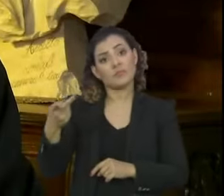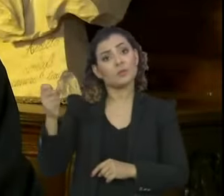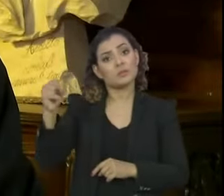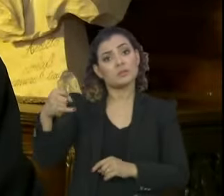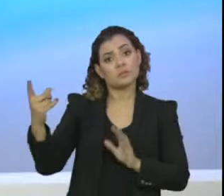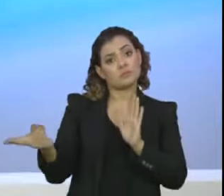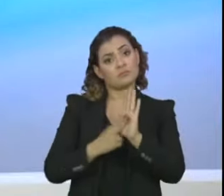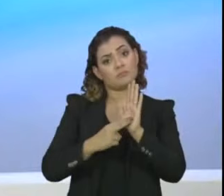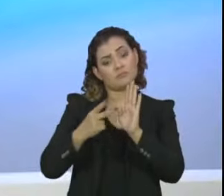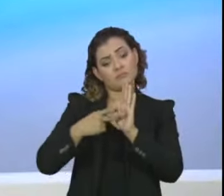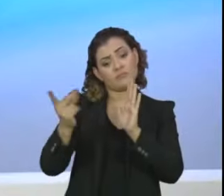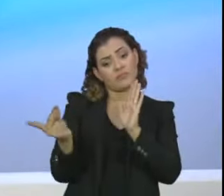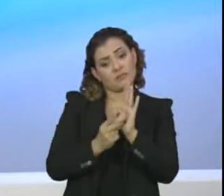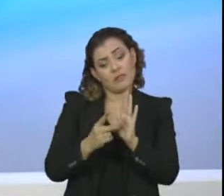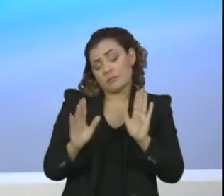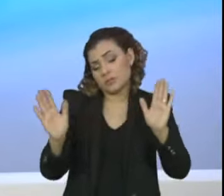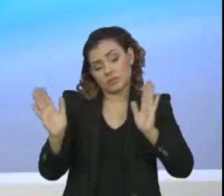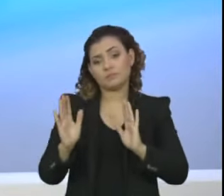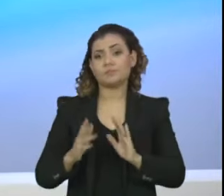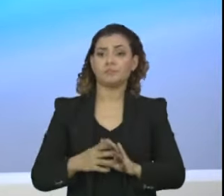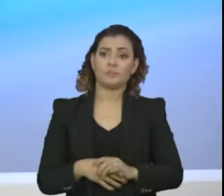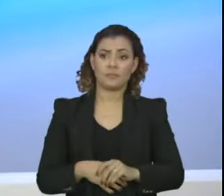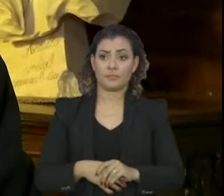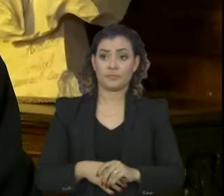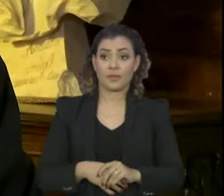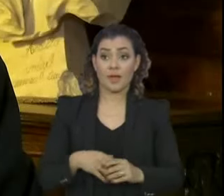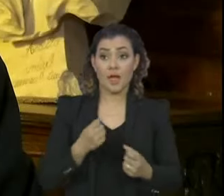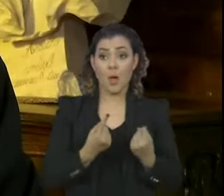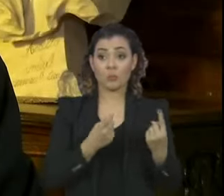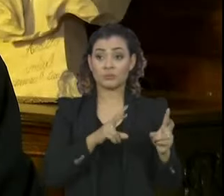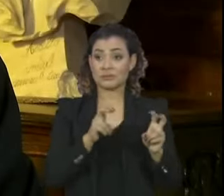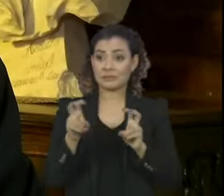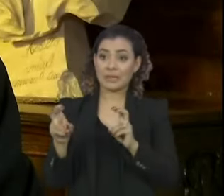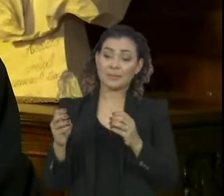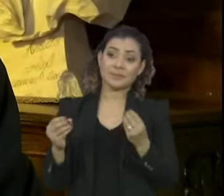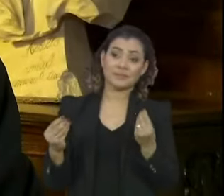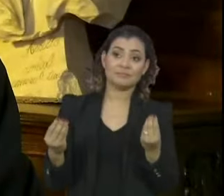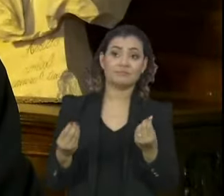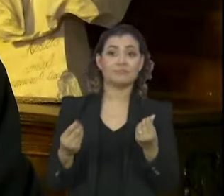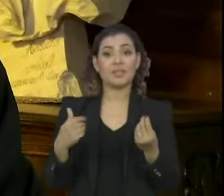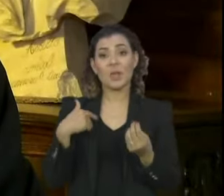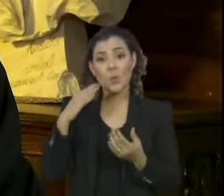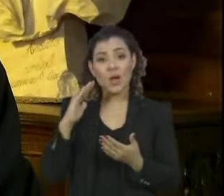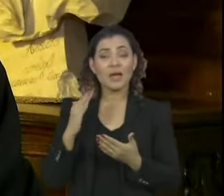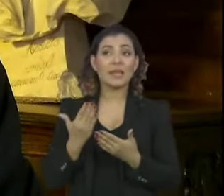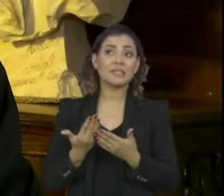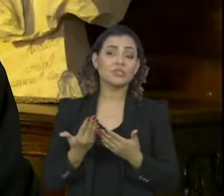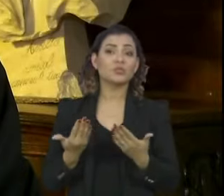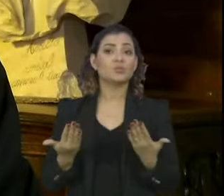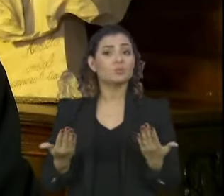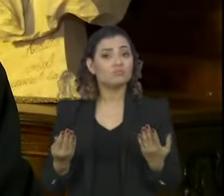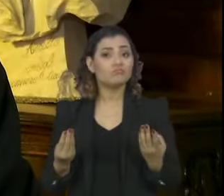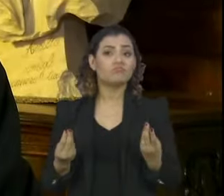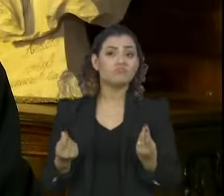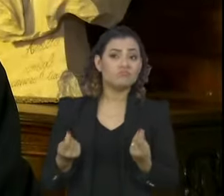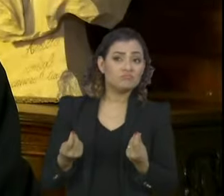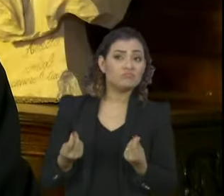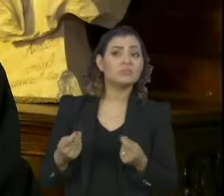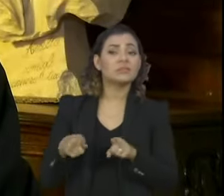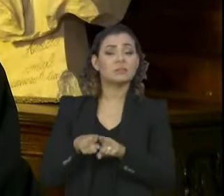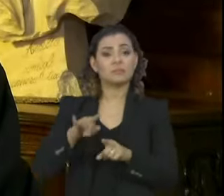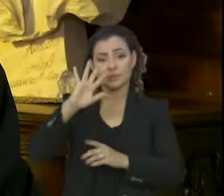sim uma verdade que em certas situações é o creio os as convicções